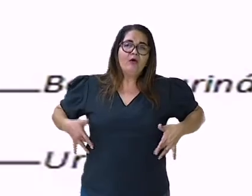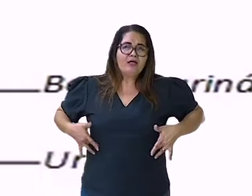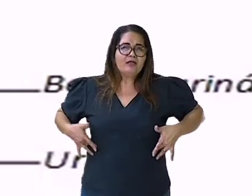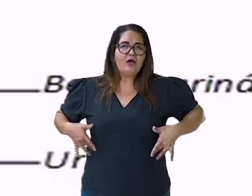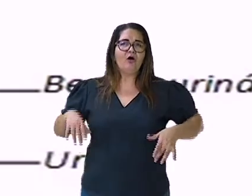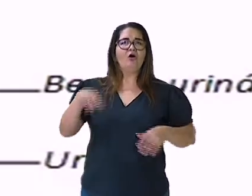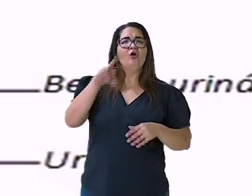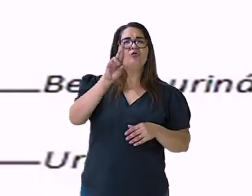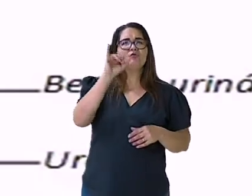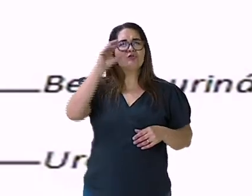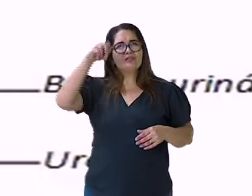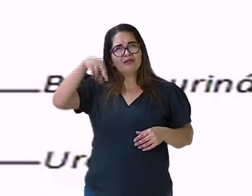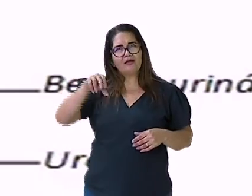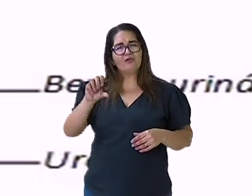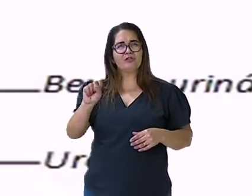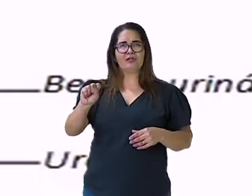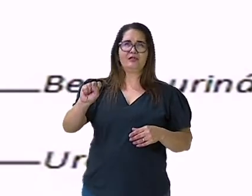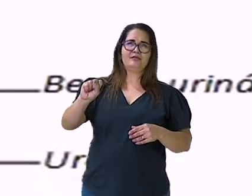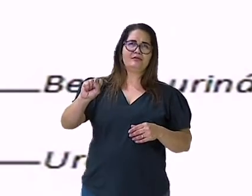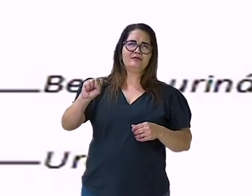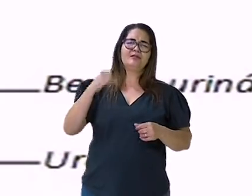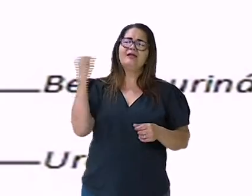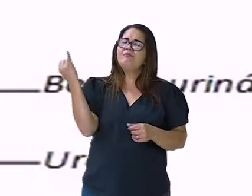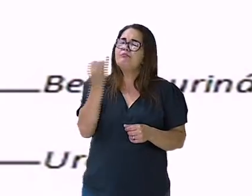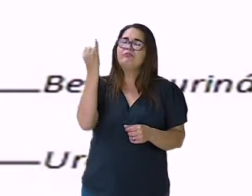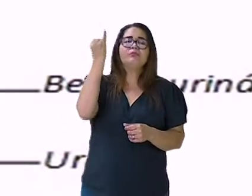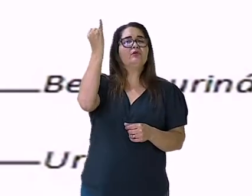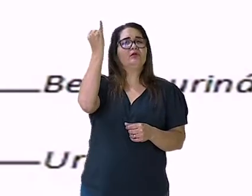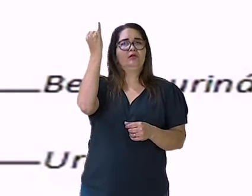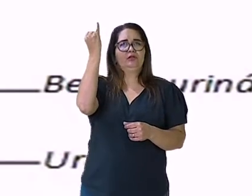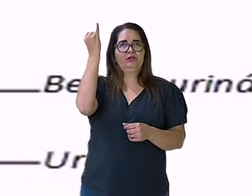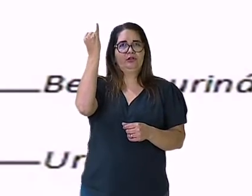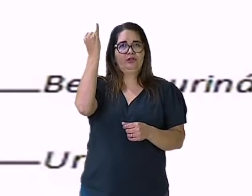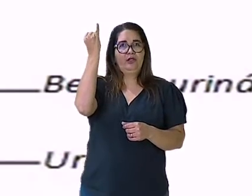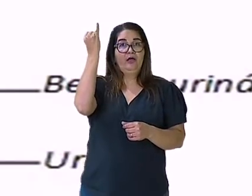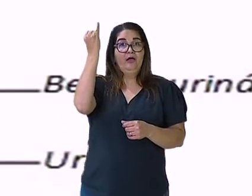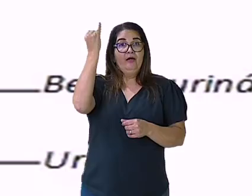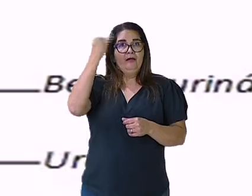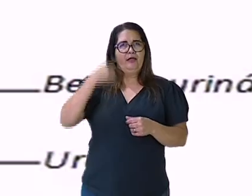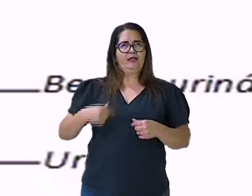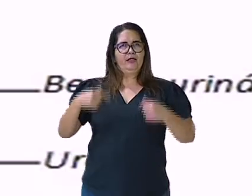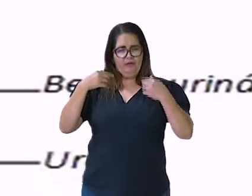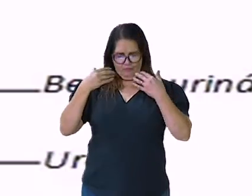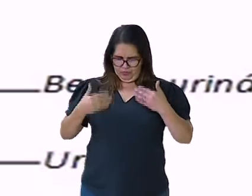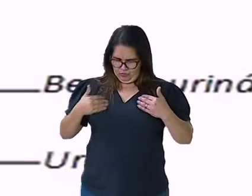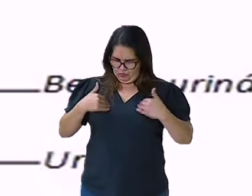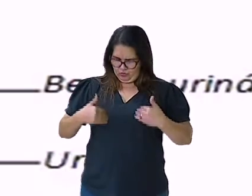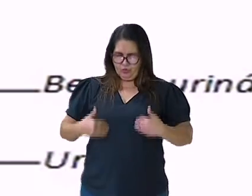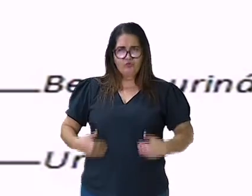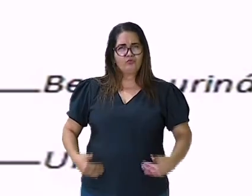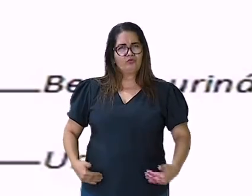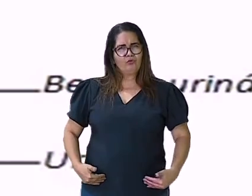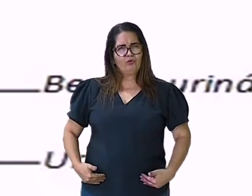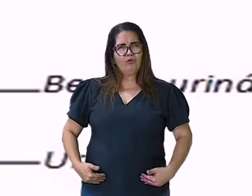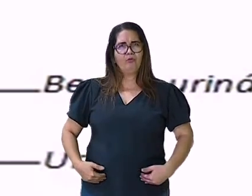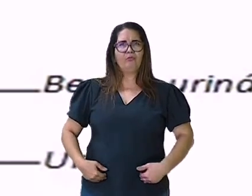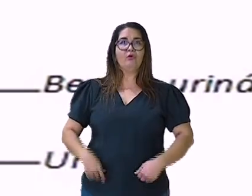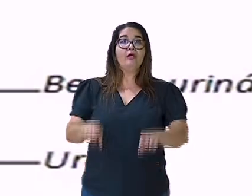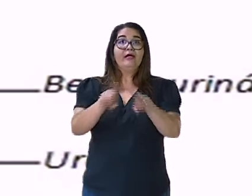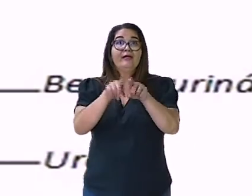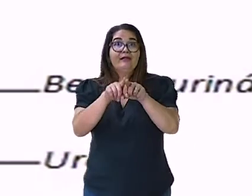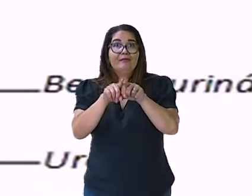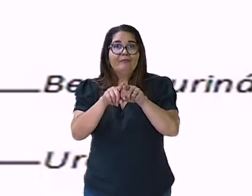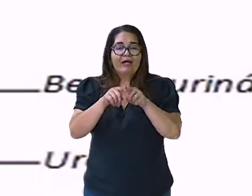também participar do processo de limpeza, de filtragem do nosso sangue,